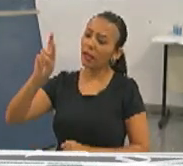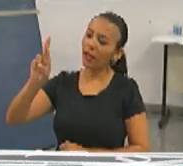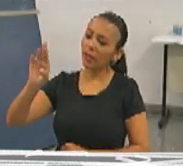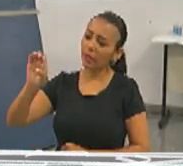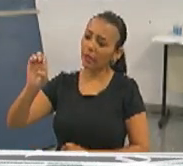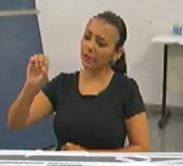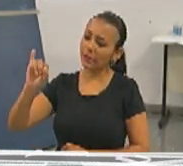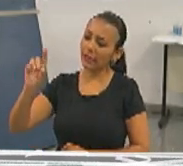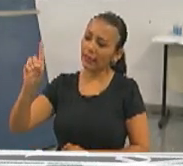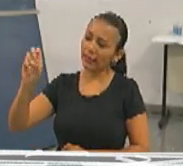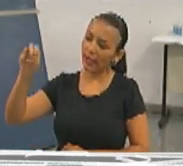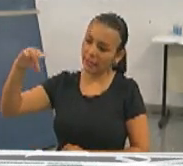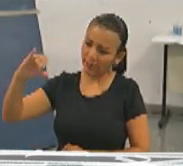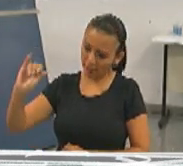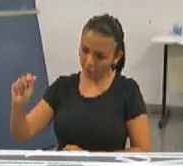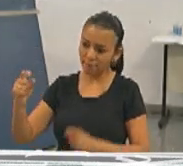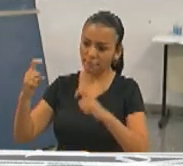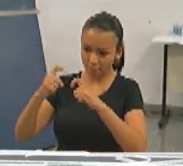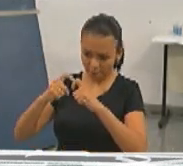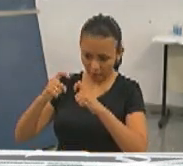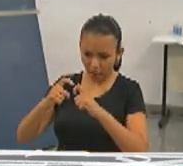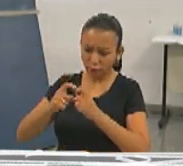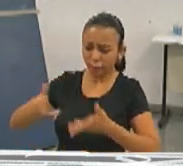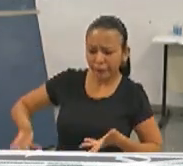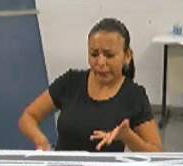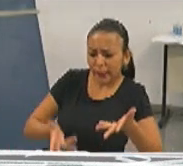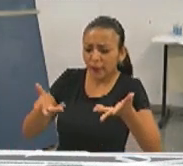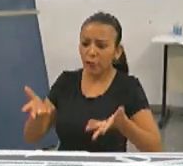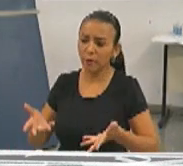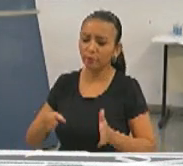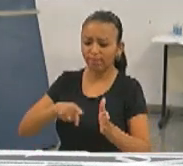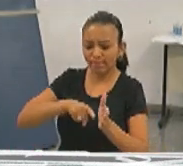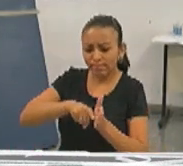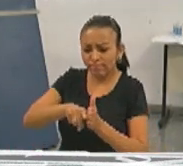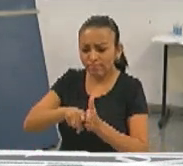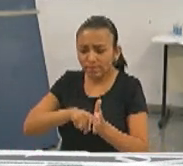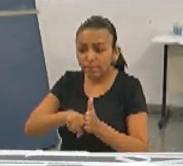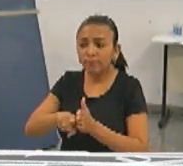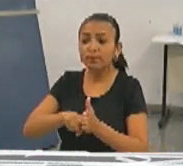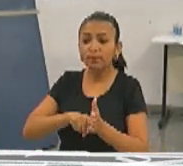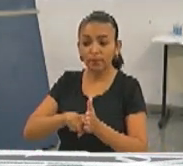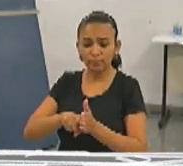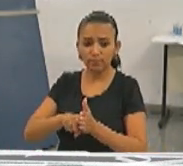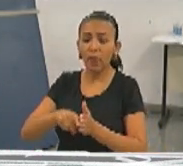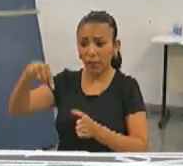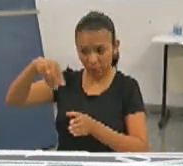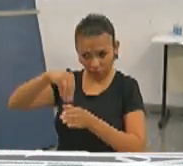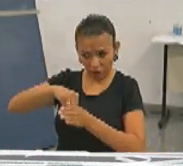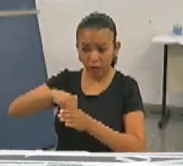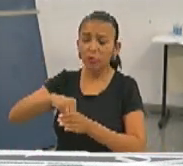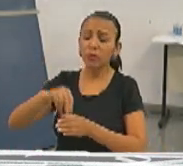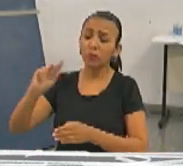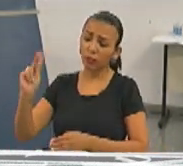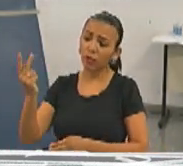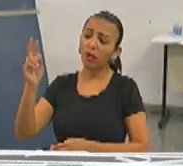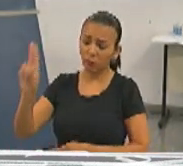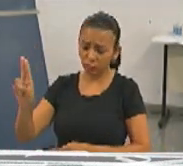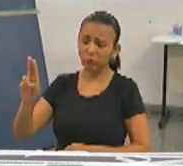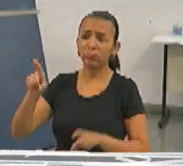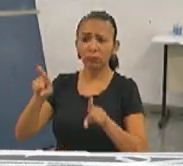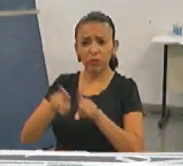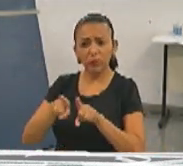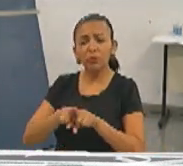aqui, né? Então, nós incentivamos nessa parte de pesquisa dentro do HU. E também a